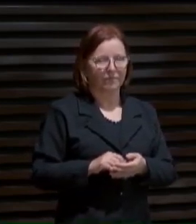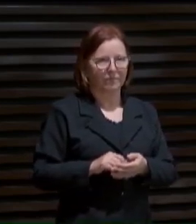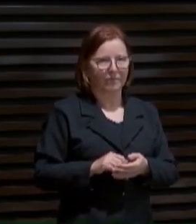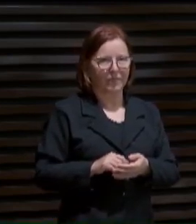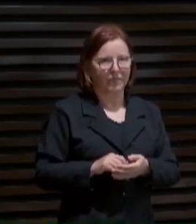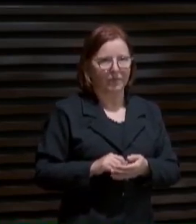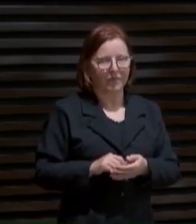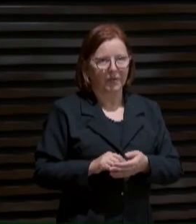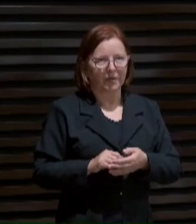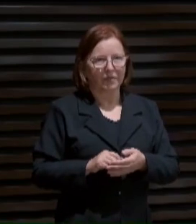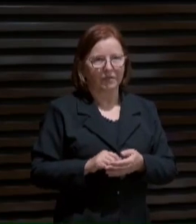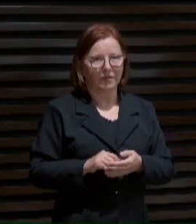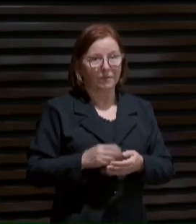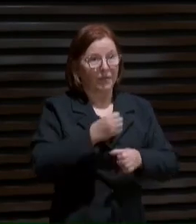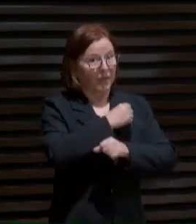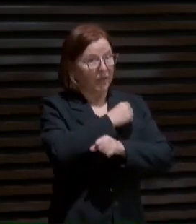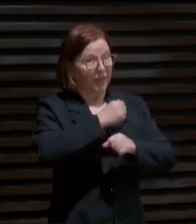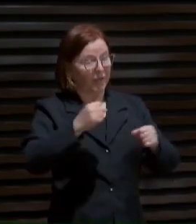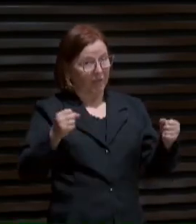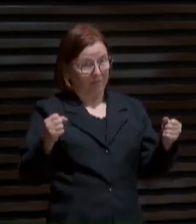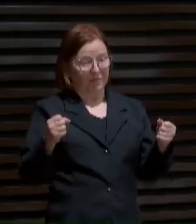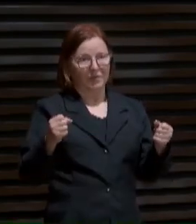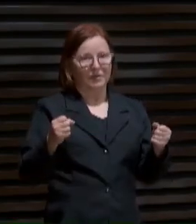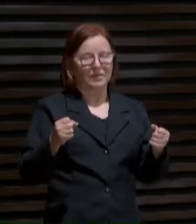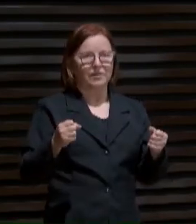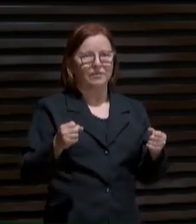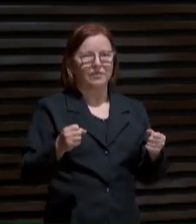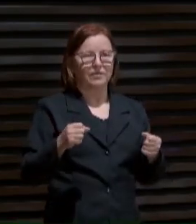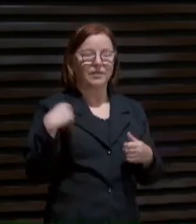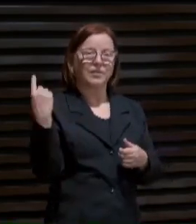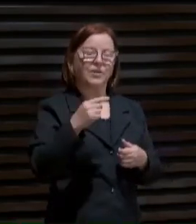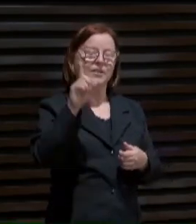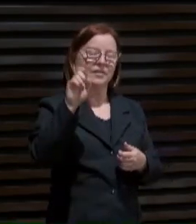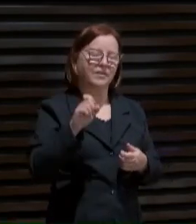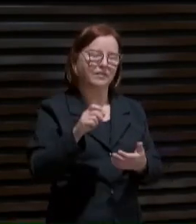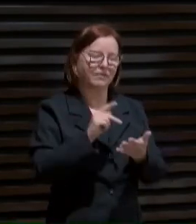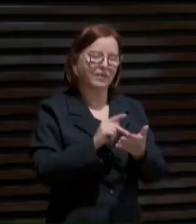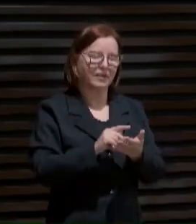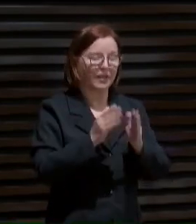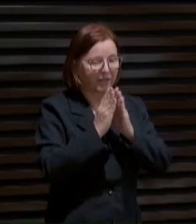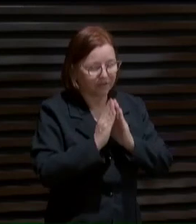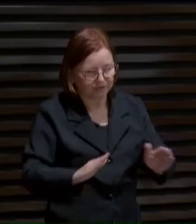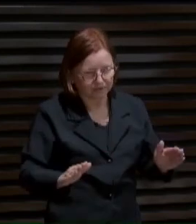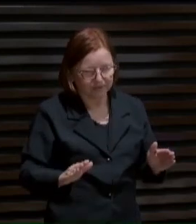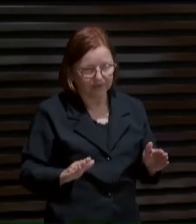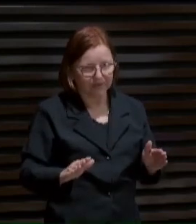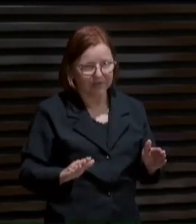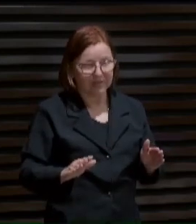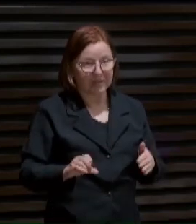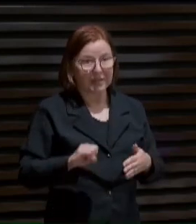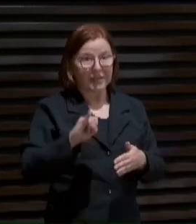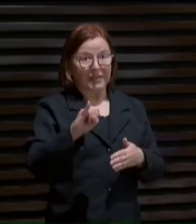nossas vidas não tem como nós temos verdadeiros adoradores sem que a nossa vida seja expressão da